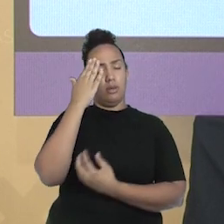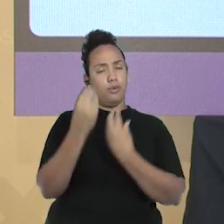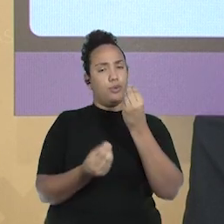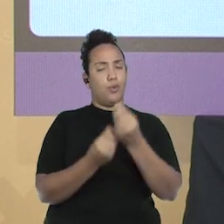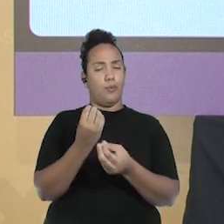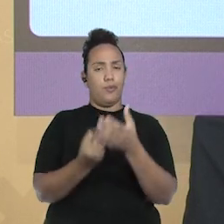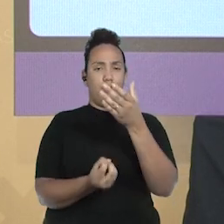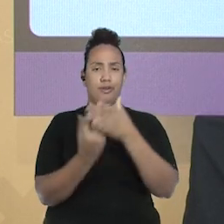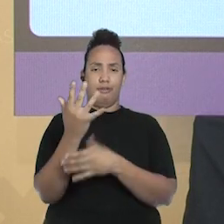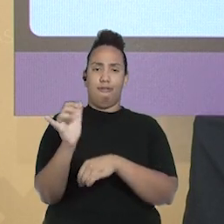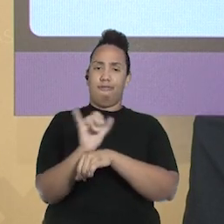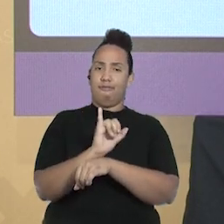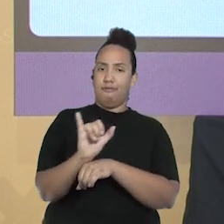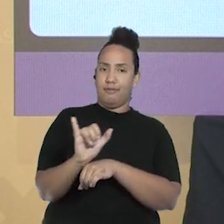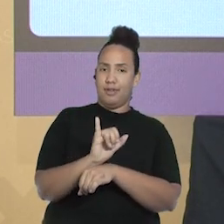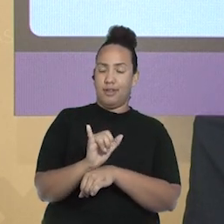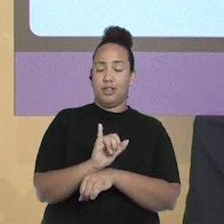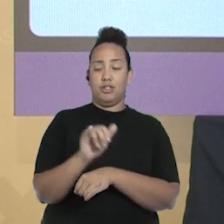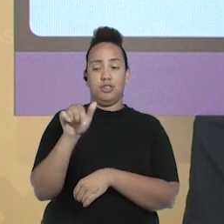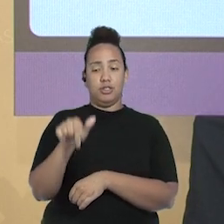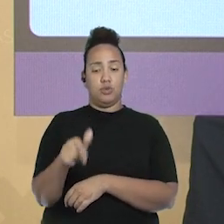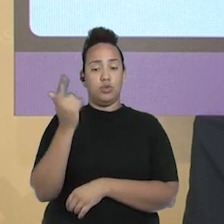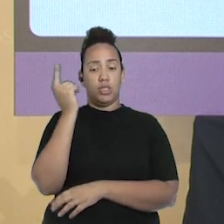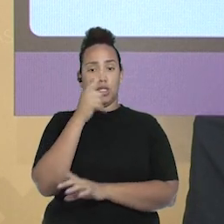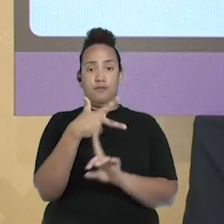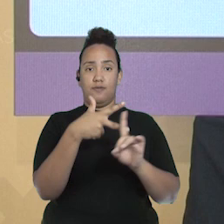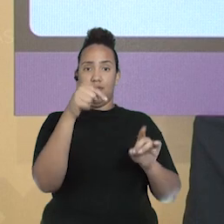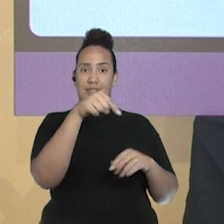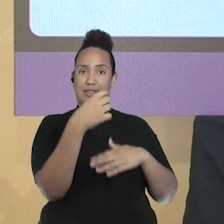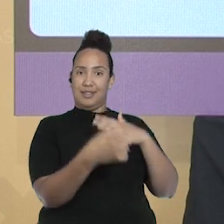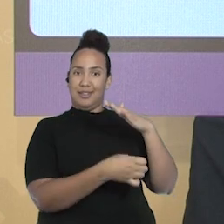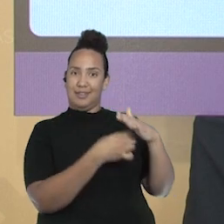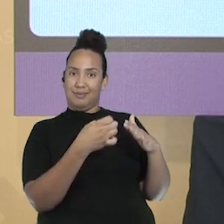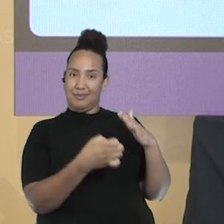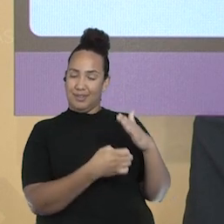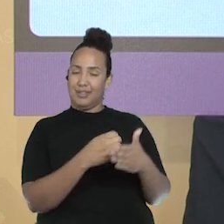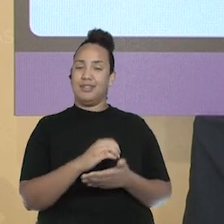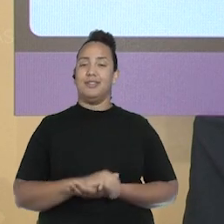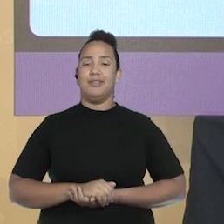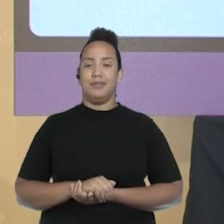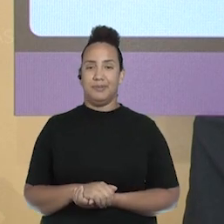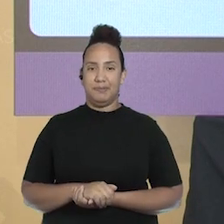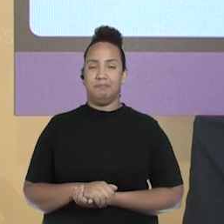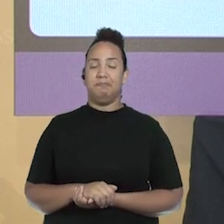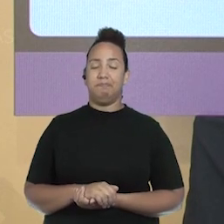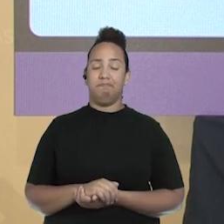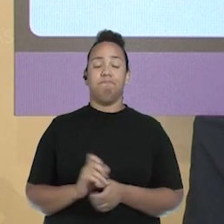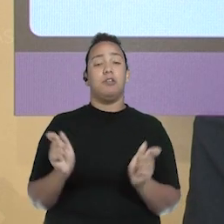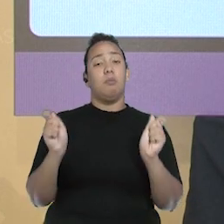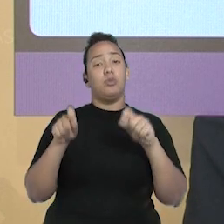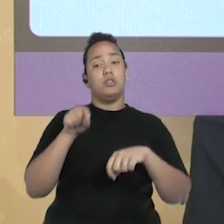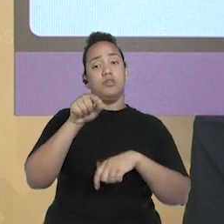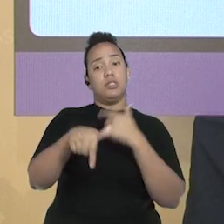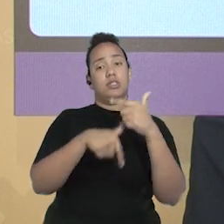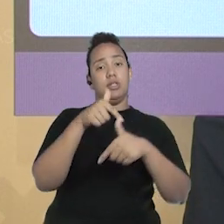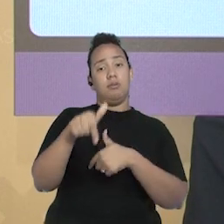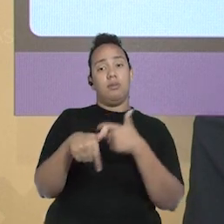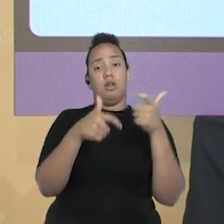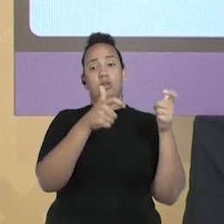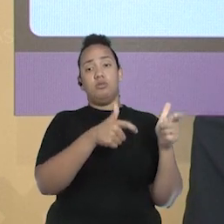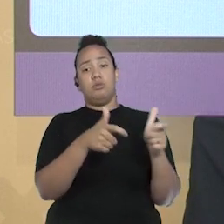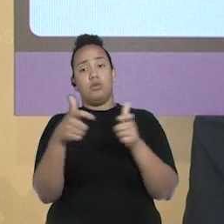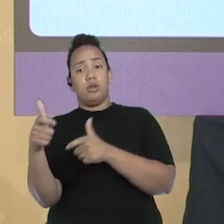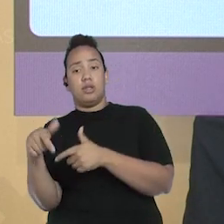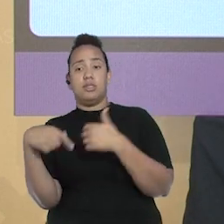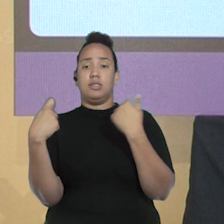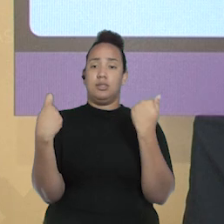um público e vencer a concorrência. É bem possível que você trabalhe em algum lugar que algumas vezes vai ser necessário